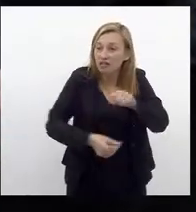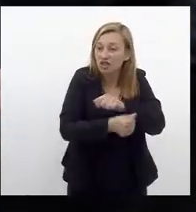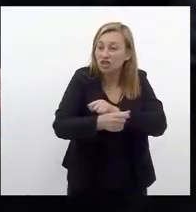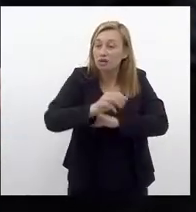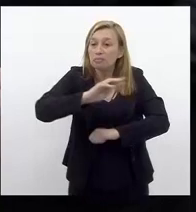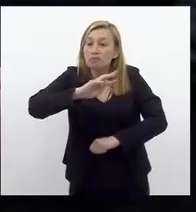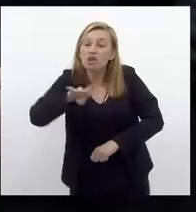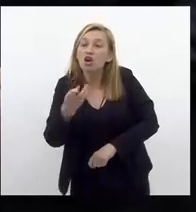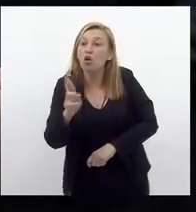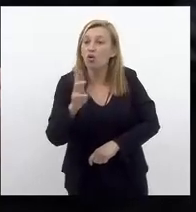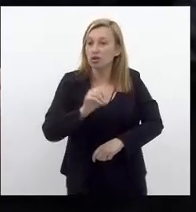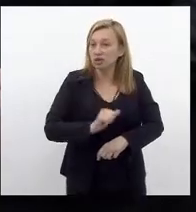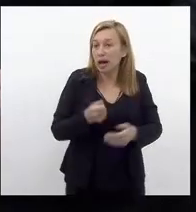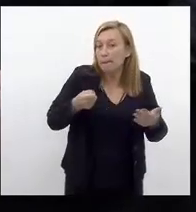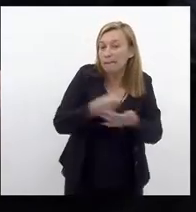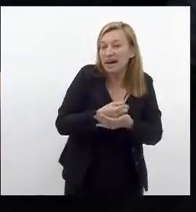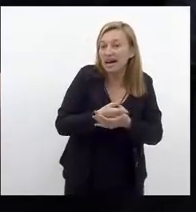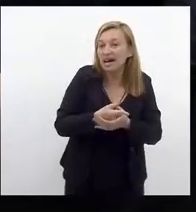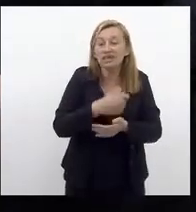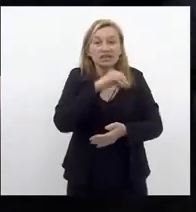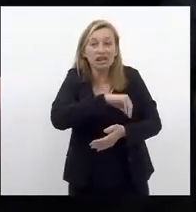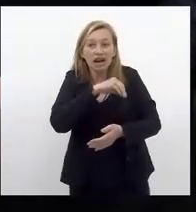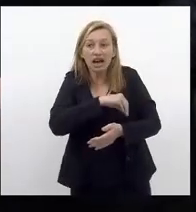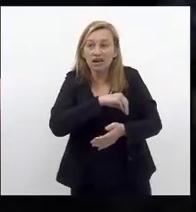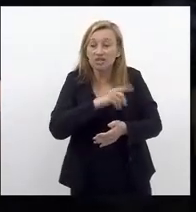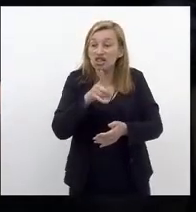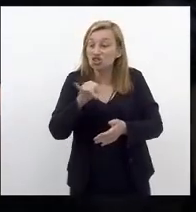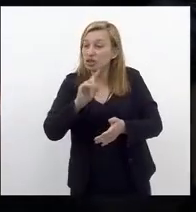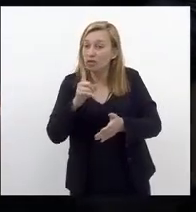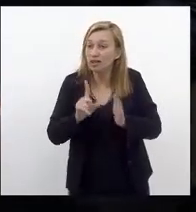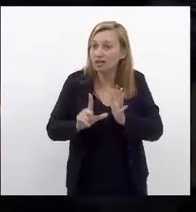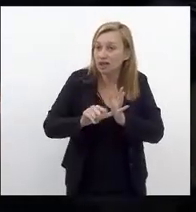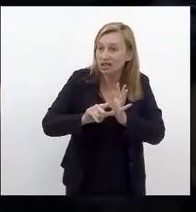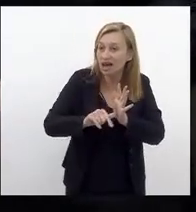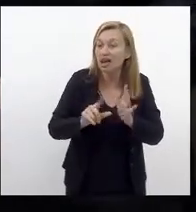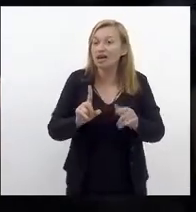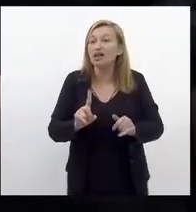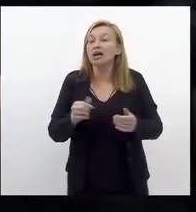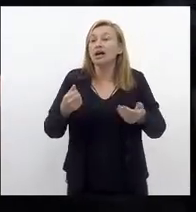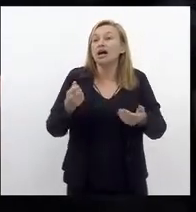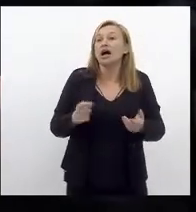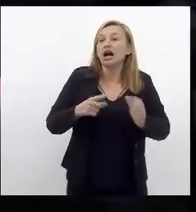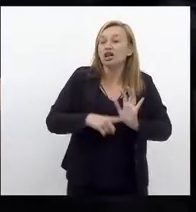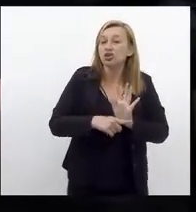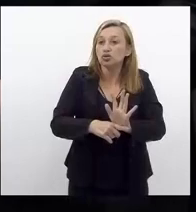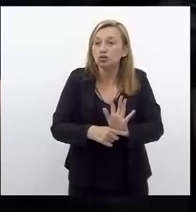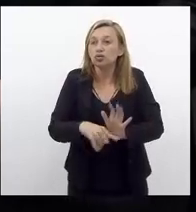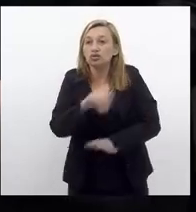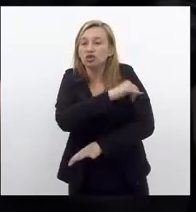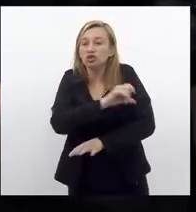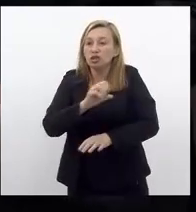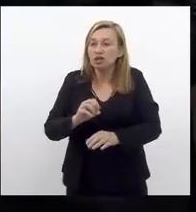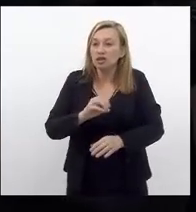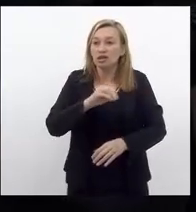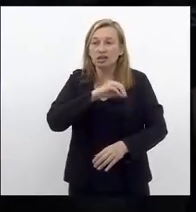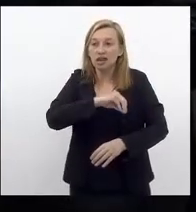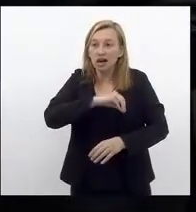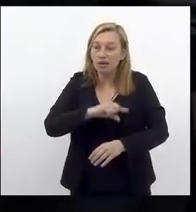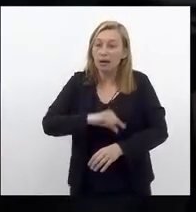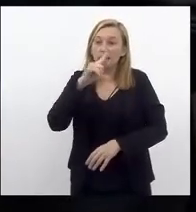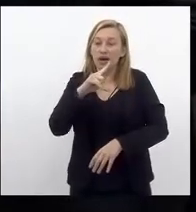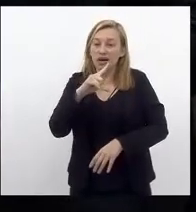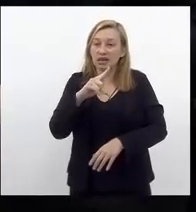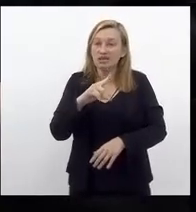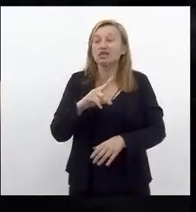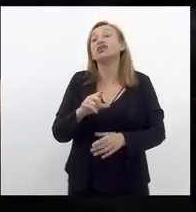capacete do Rio de Janeiro a pagar salários em dia e não atrasar e mais capacitor Rio de Janeiro a dar aumente reposição salarial